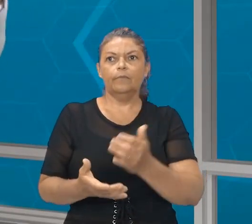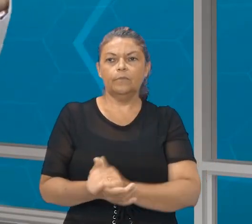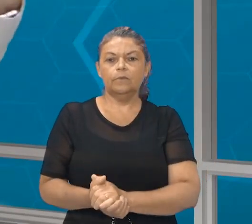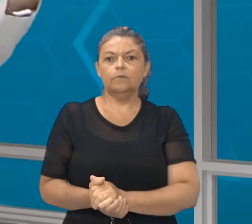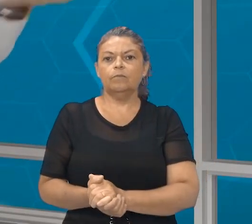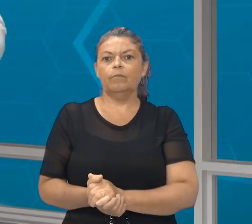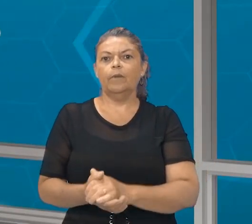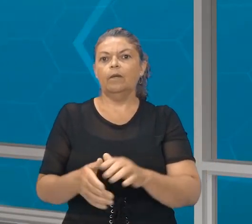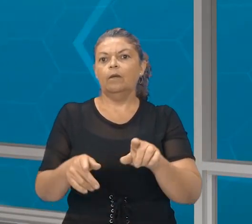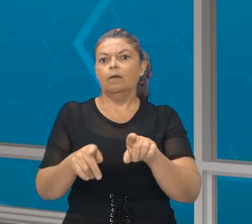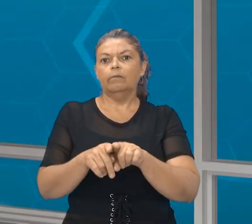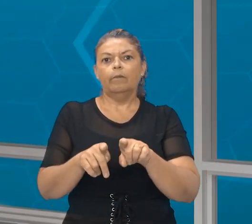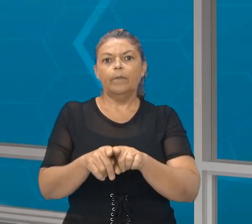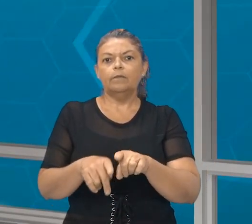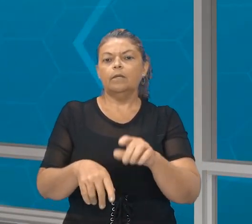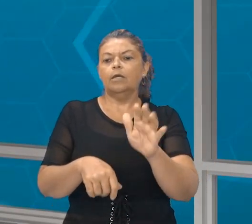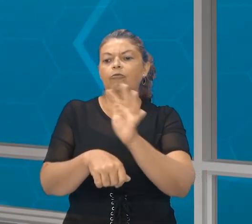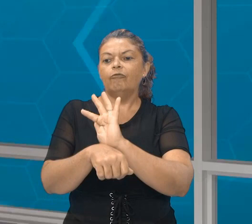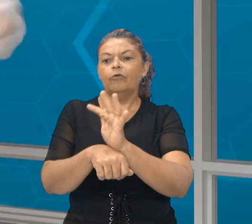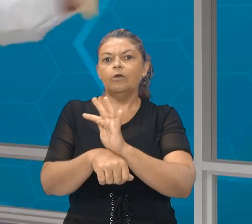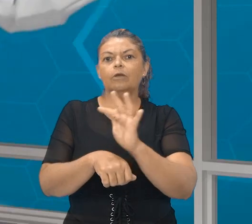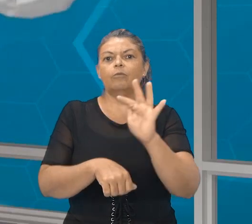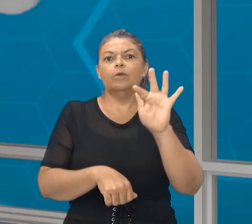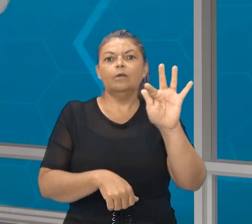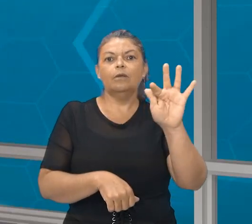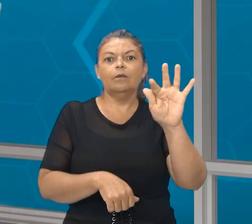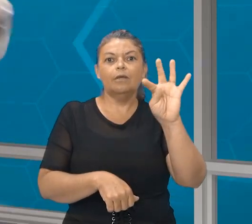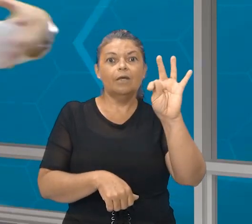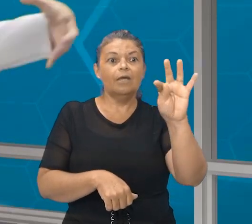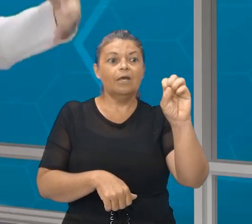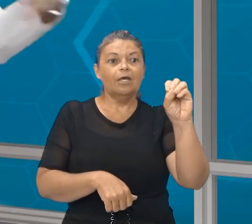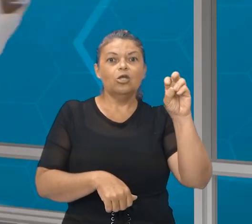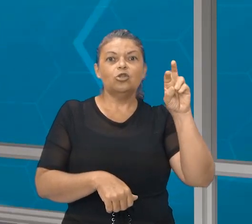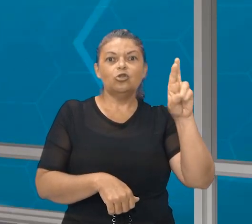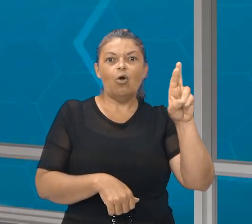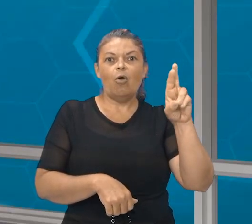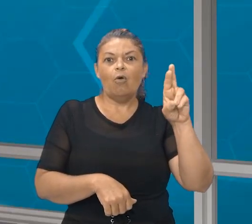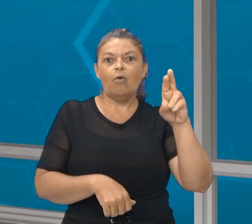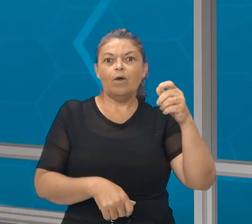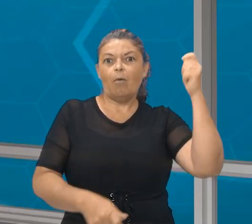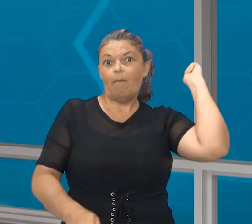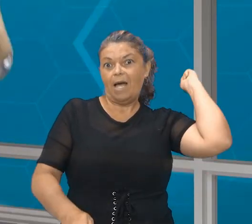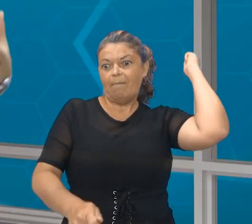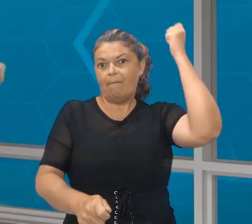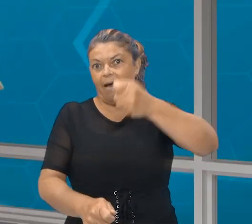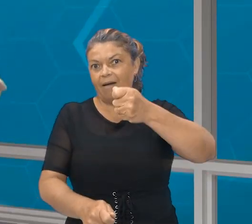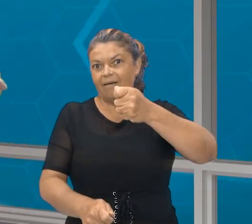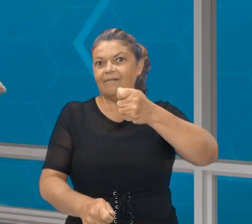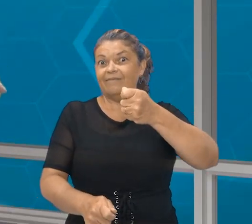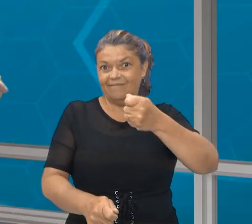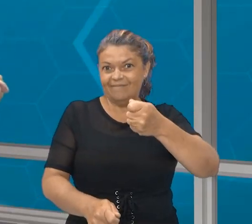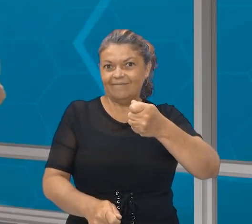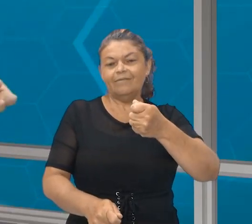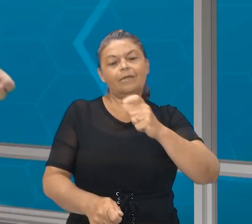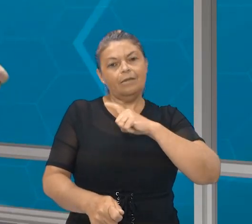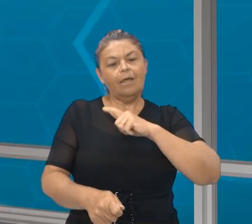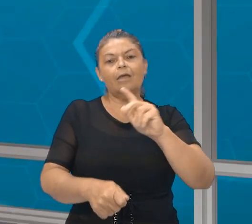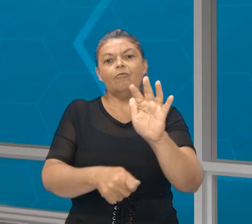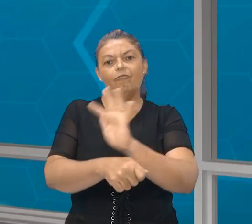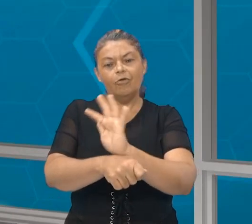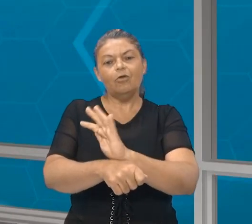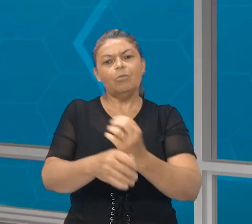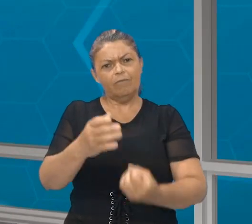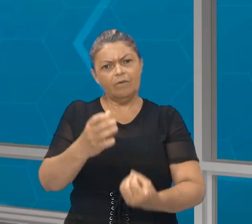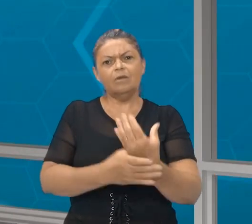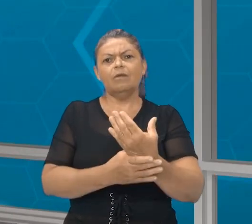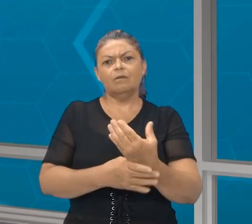deus do trovão, Odin. Então eles associavam à natureza os seus deuses. Os